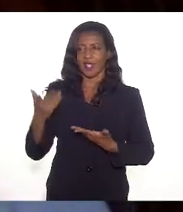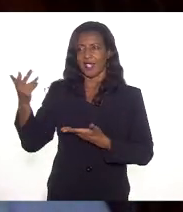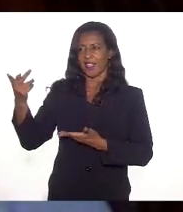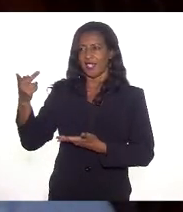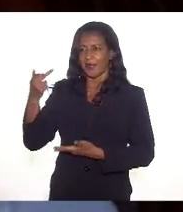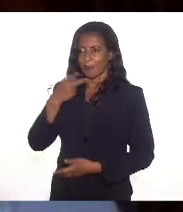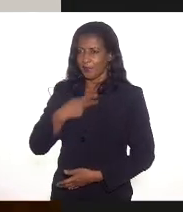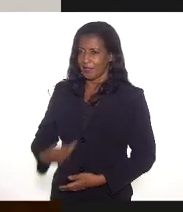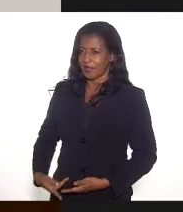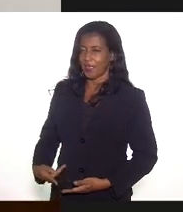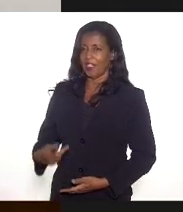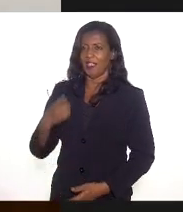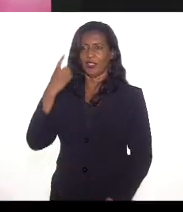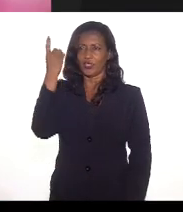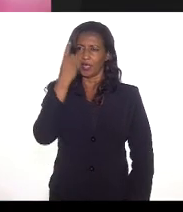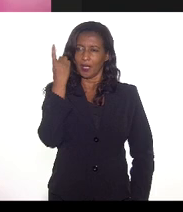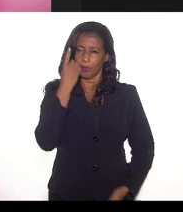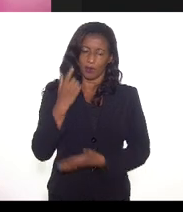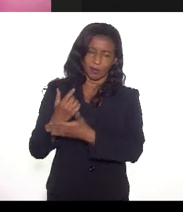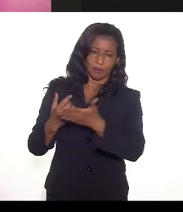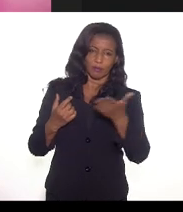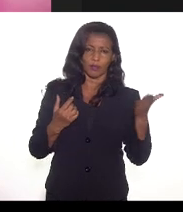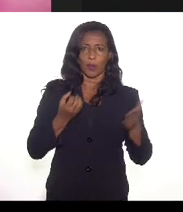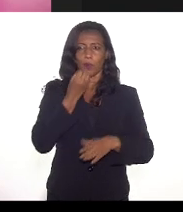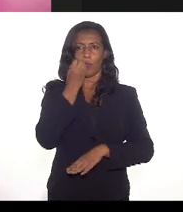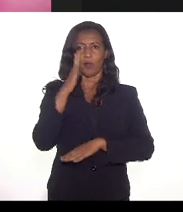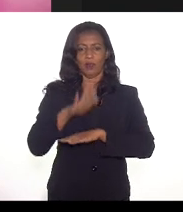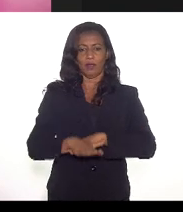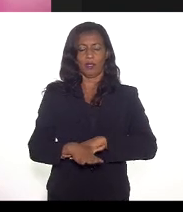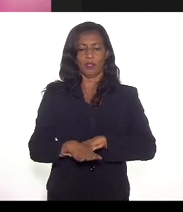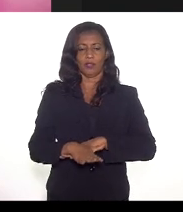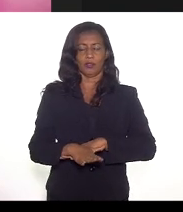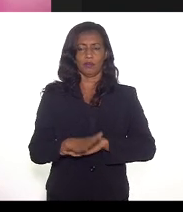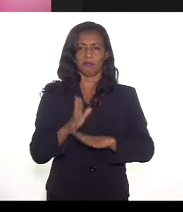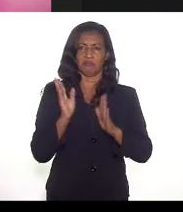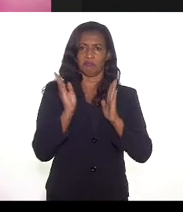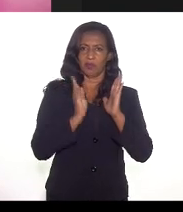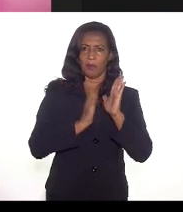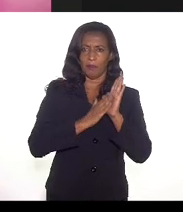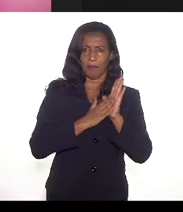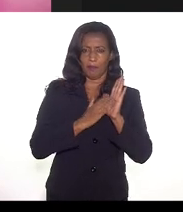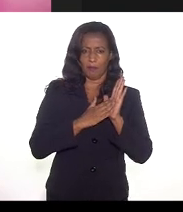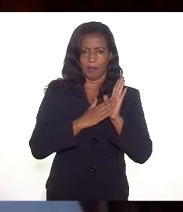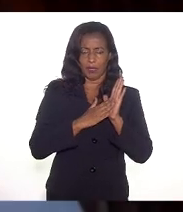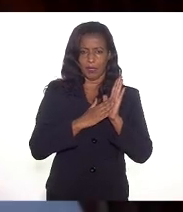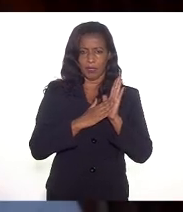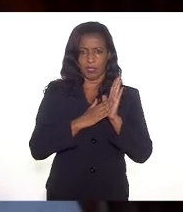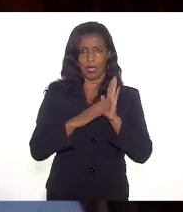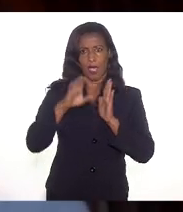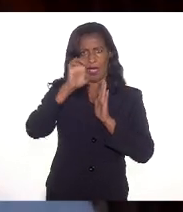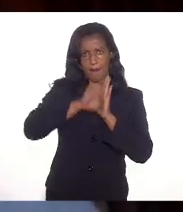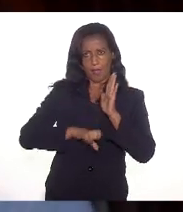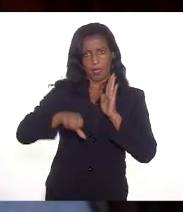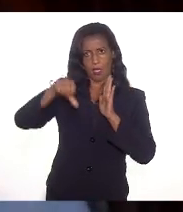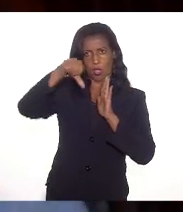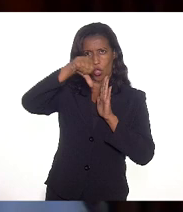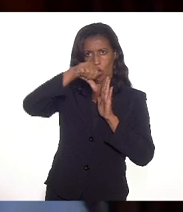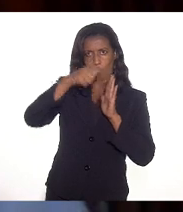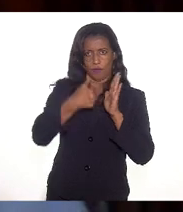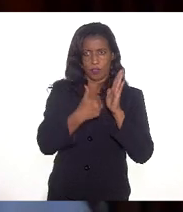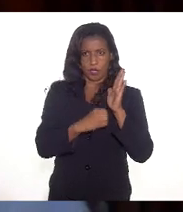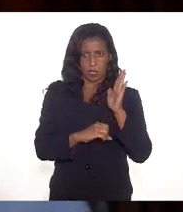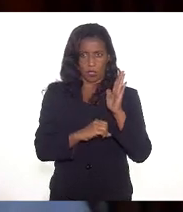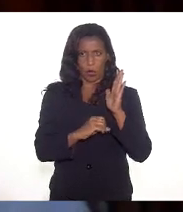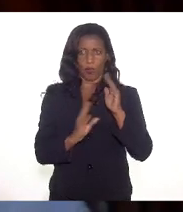deputados. O parecer, senhor presidente, é favorável às emendas 9 e 19, favorável